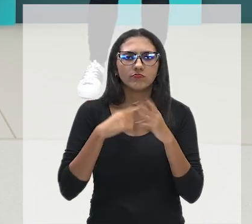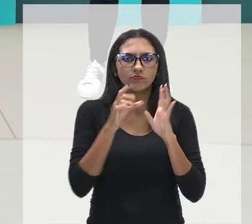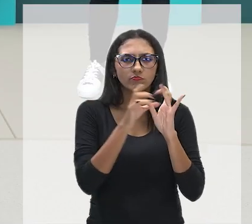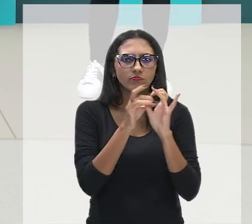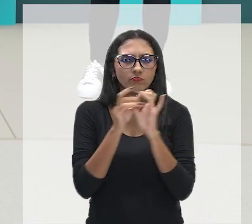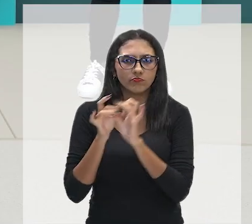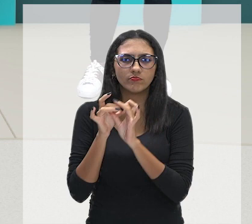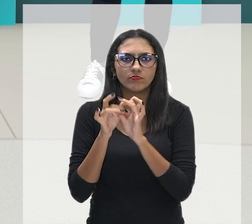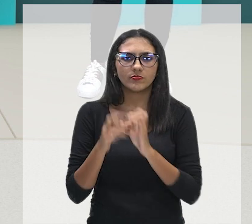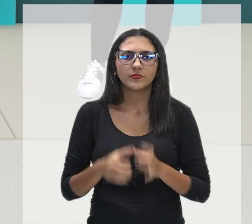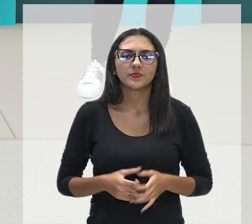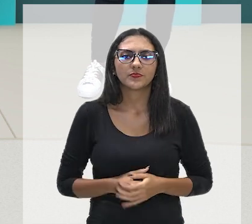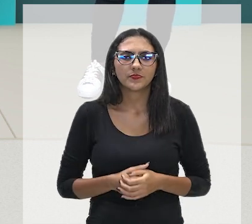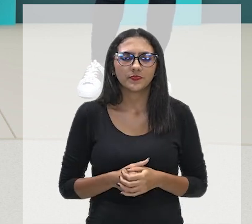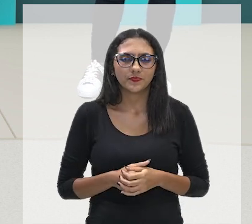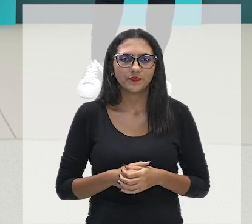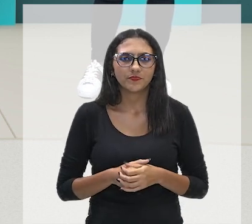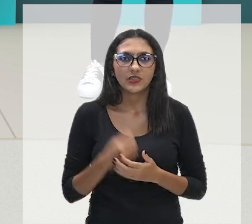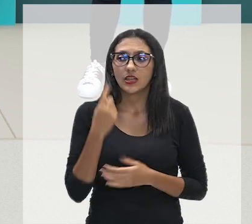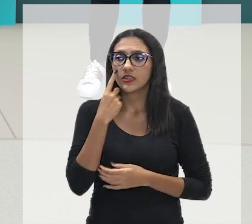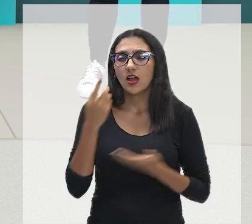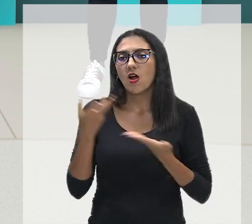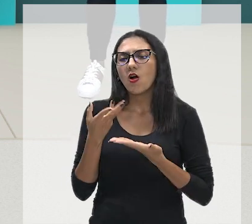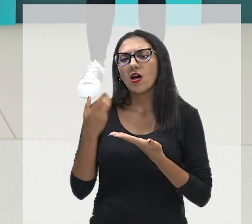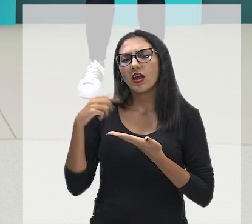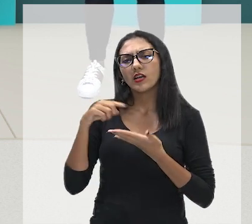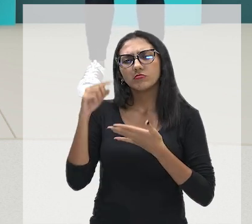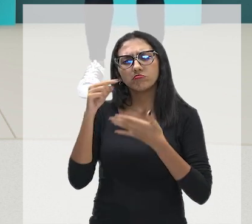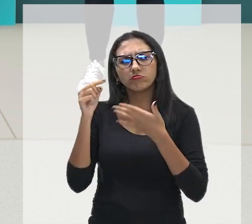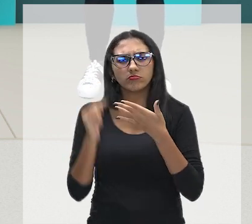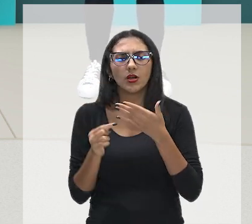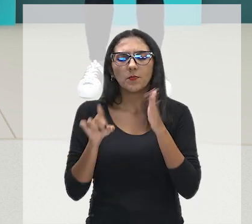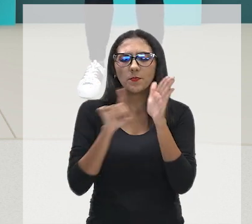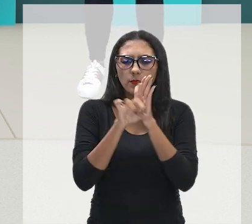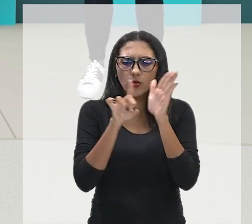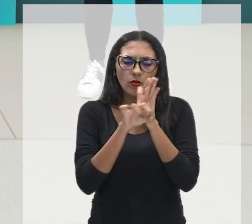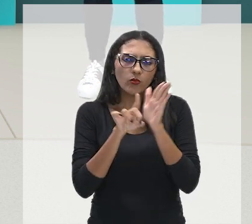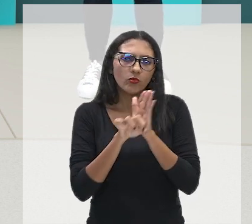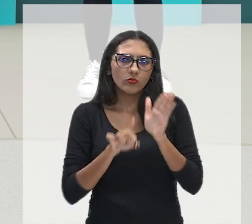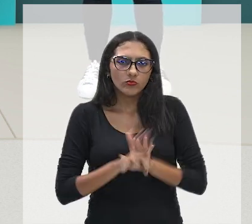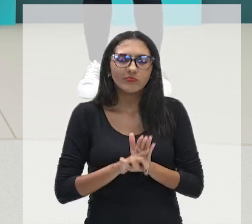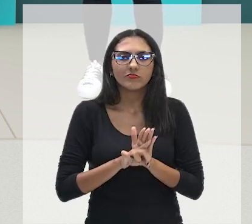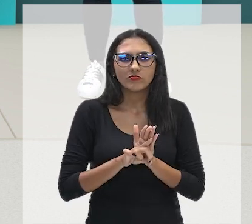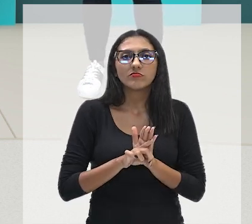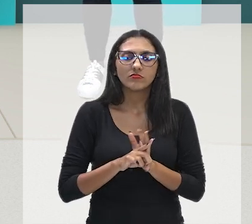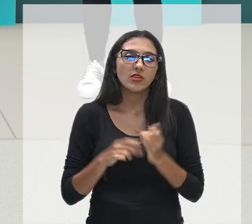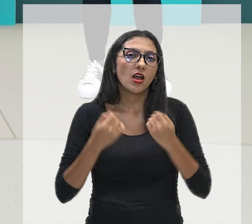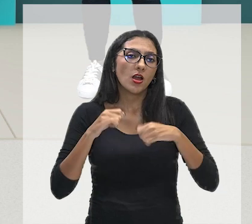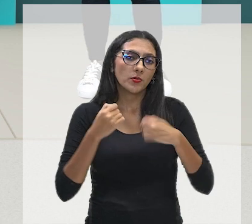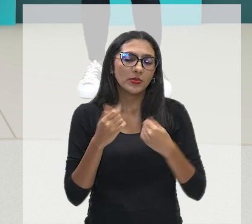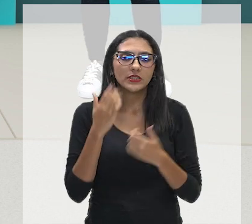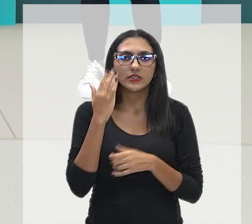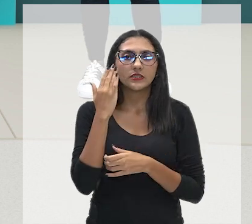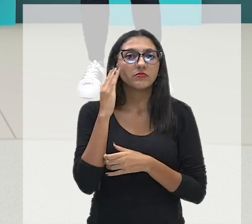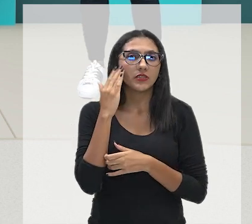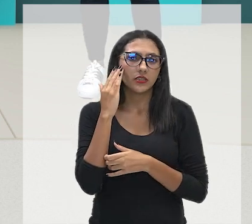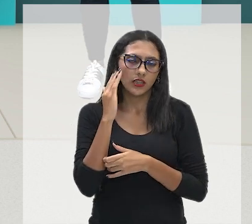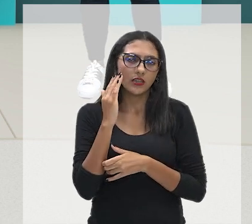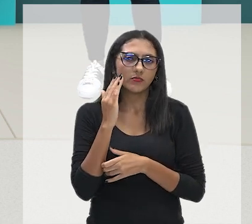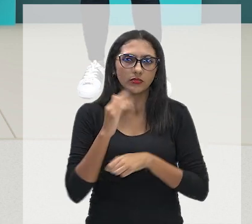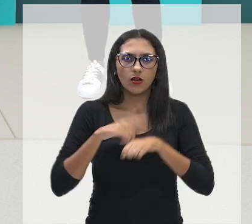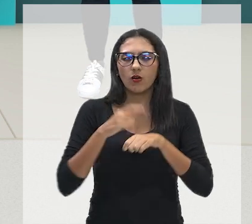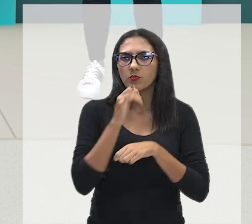temos essas perguntinhas aqui que precisamos levar em conta na hora da